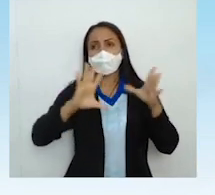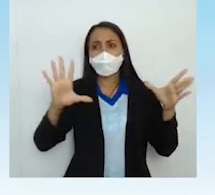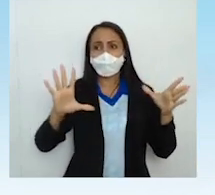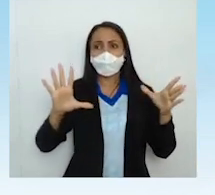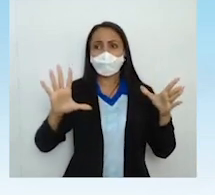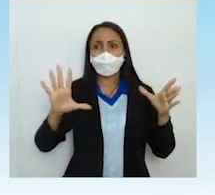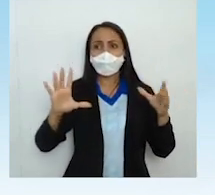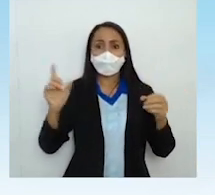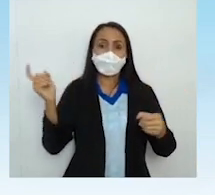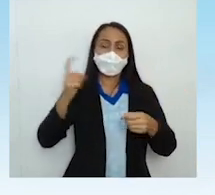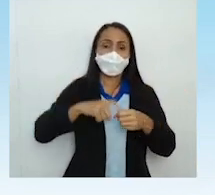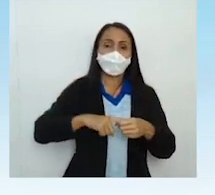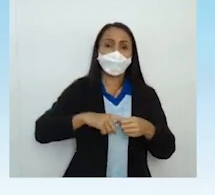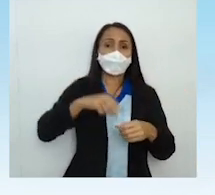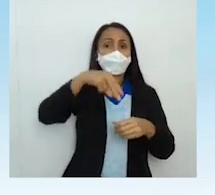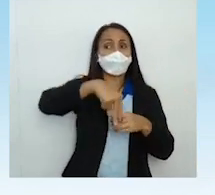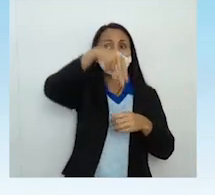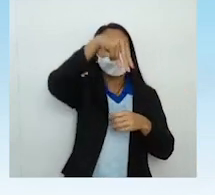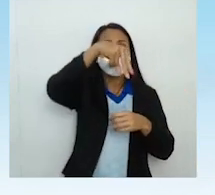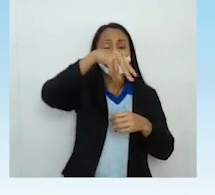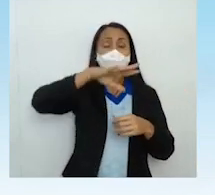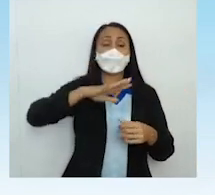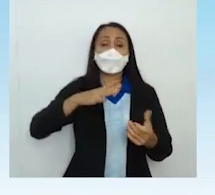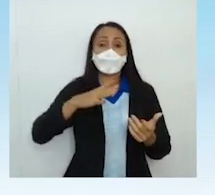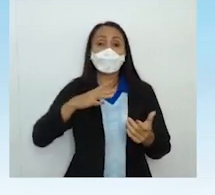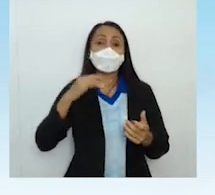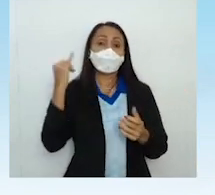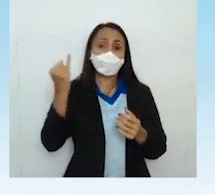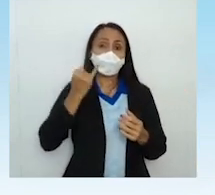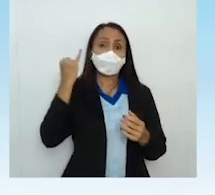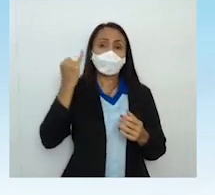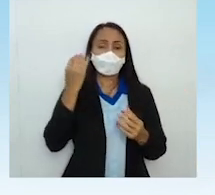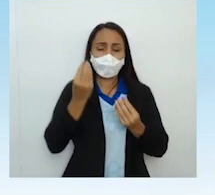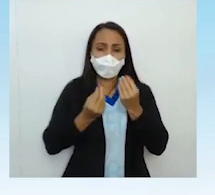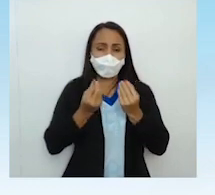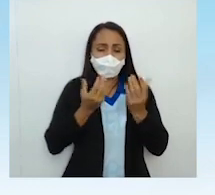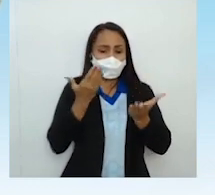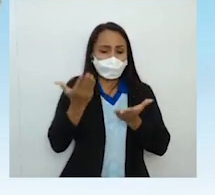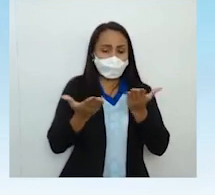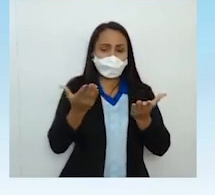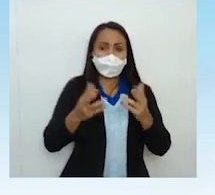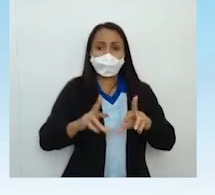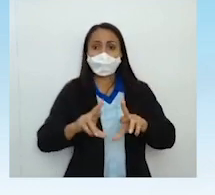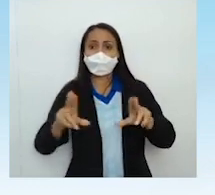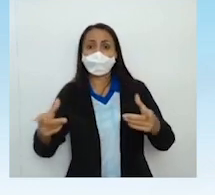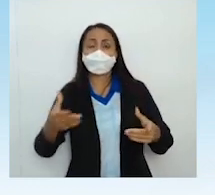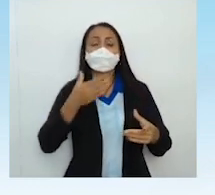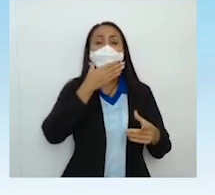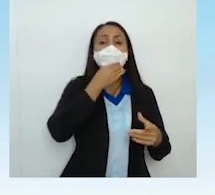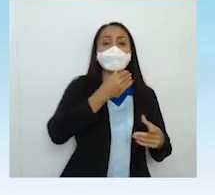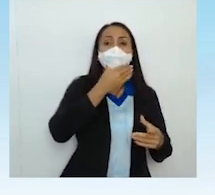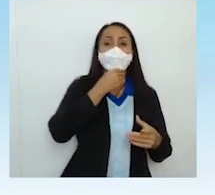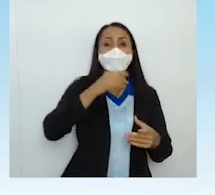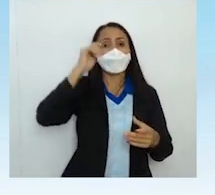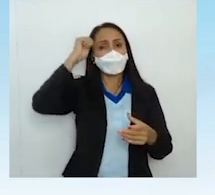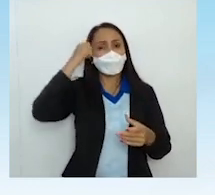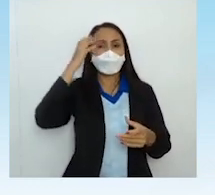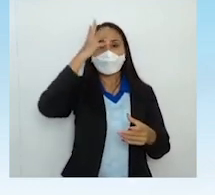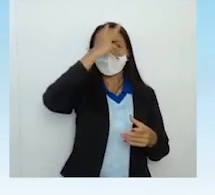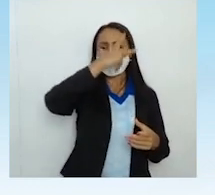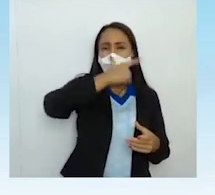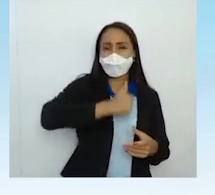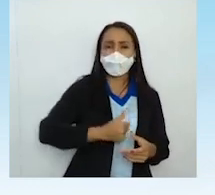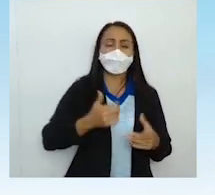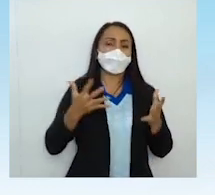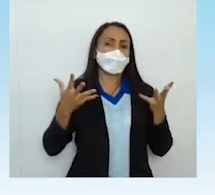e volta para o norte. E é interessante como se dá a diferença entre aquele homem, aquele negro bonito,